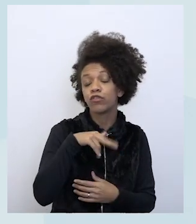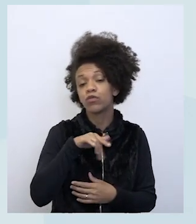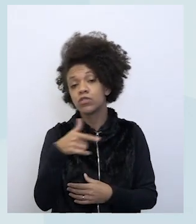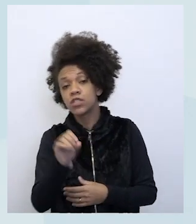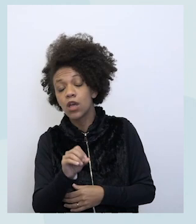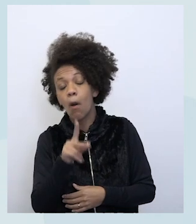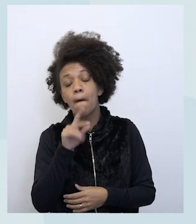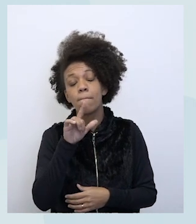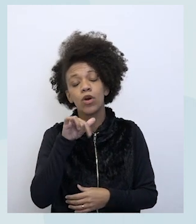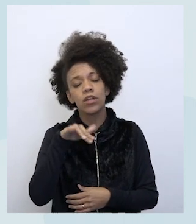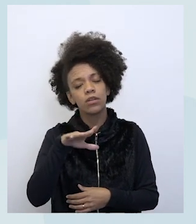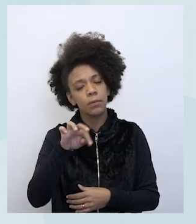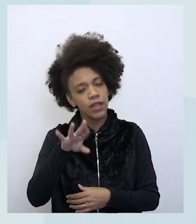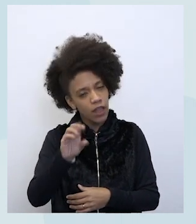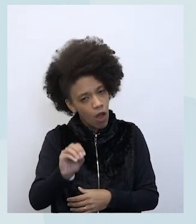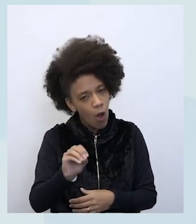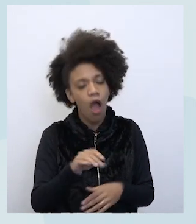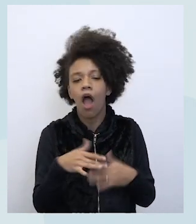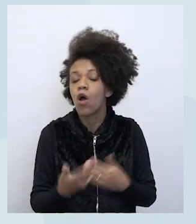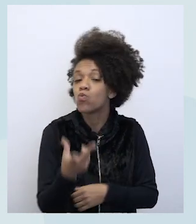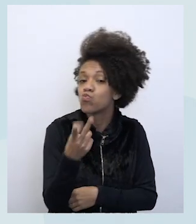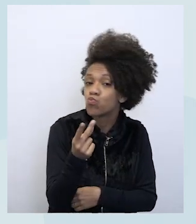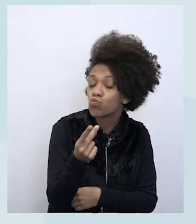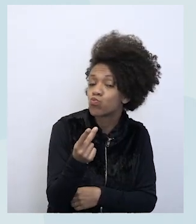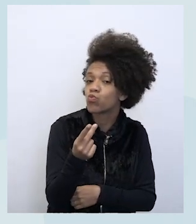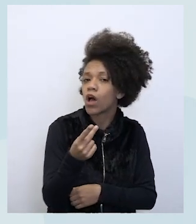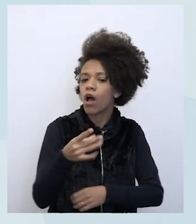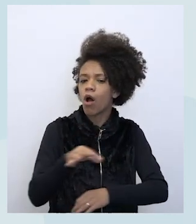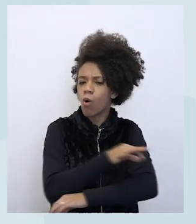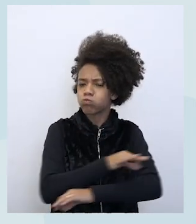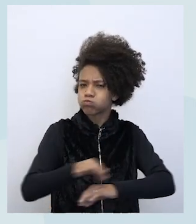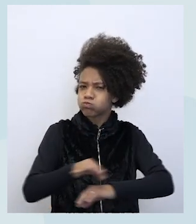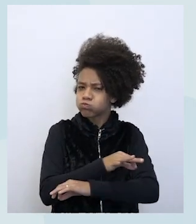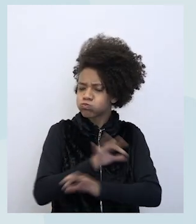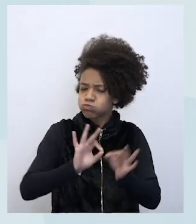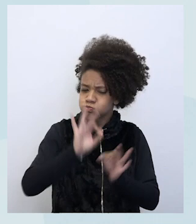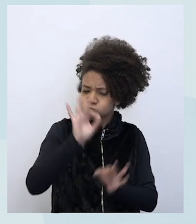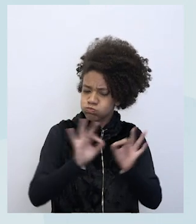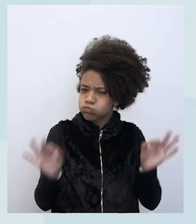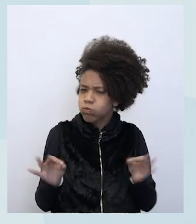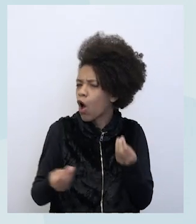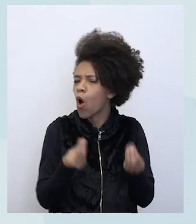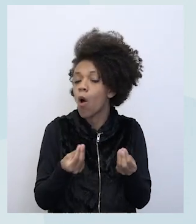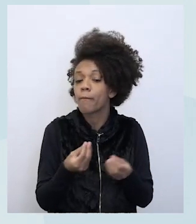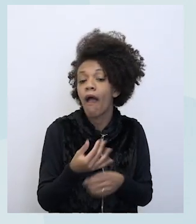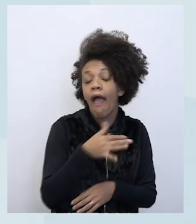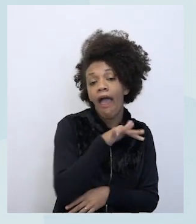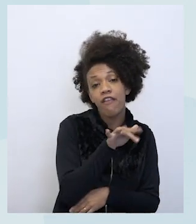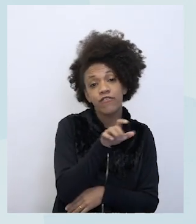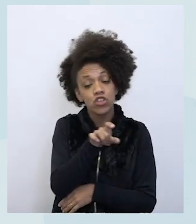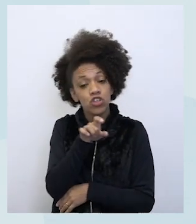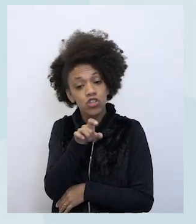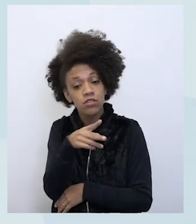segundo grau ou a famosa função quadrática. Como é essa função? É aquela que é f de x igual a